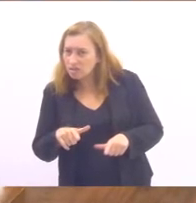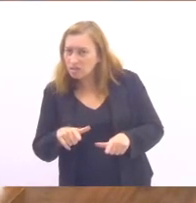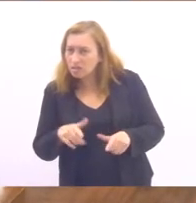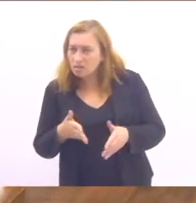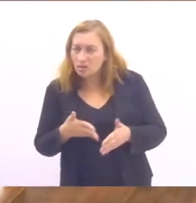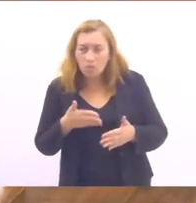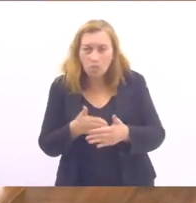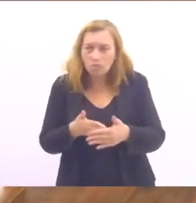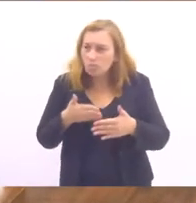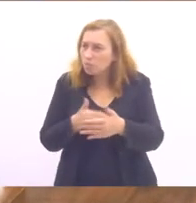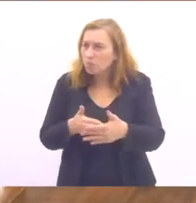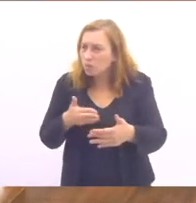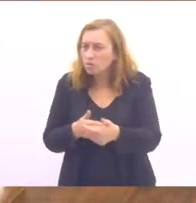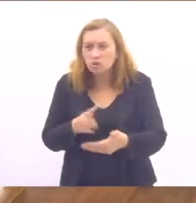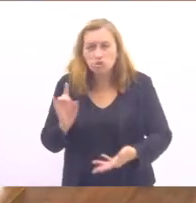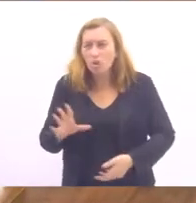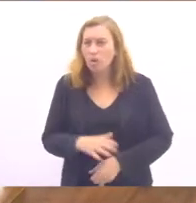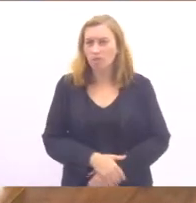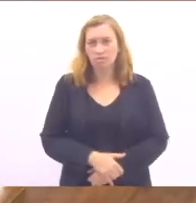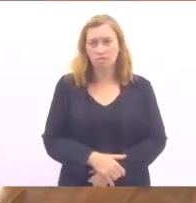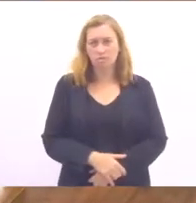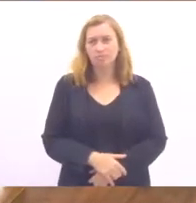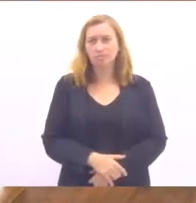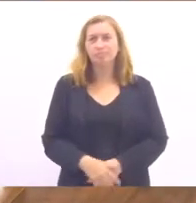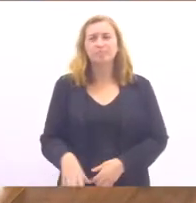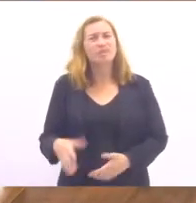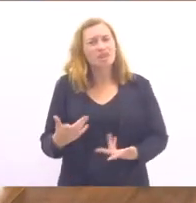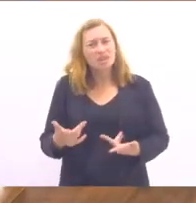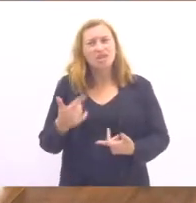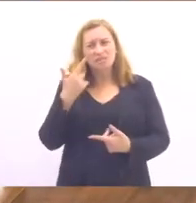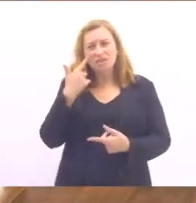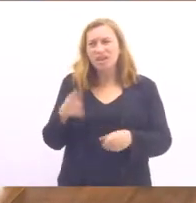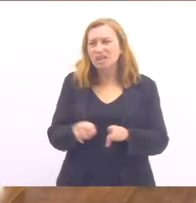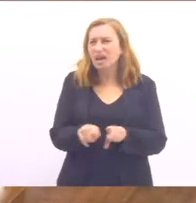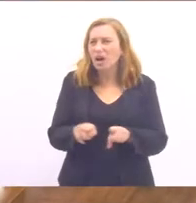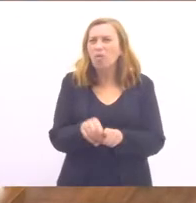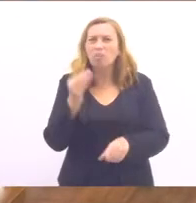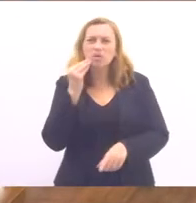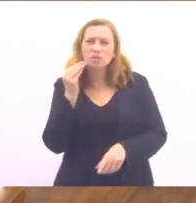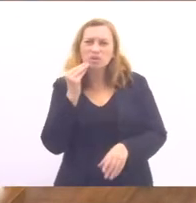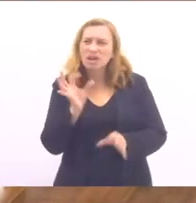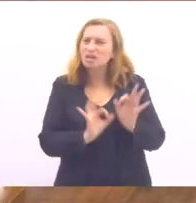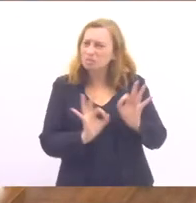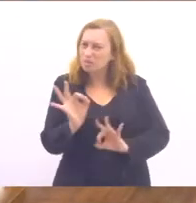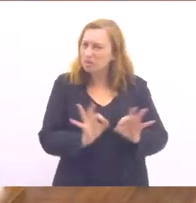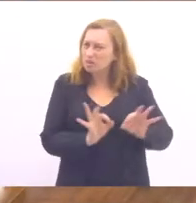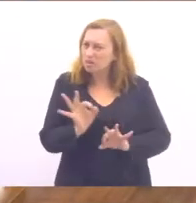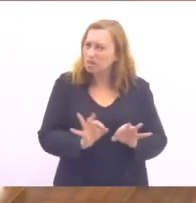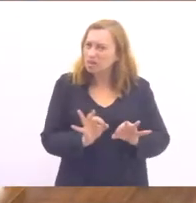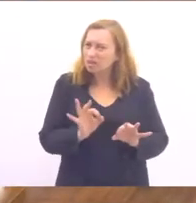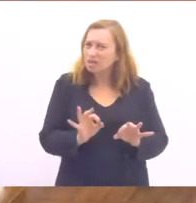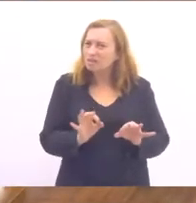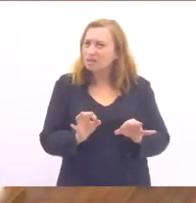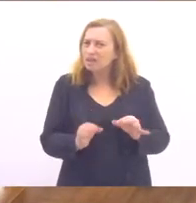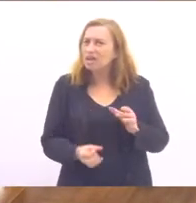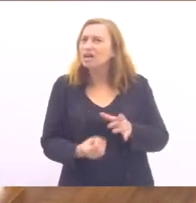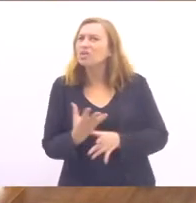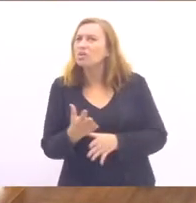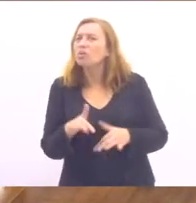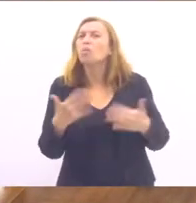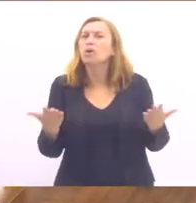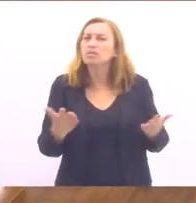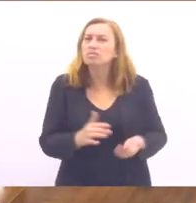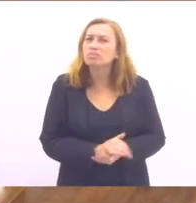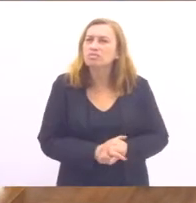obstáculos. E aí, a gente escuta que vai ter um programa bacana para caramba, mas vai ser quando? 3 dias depois do juízo